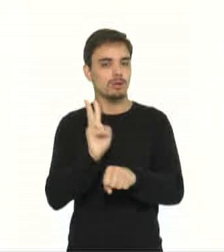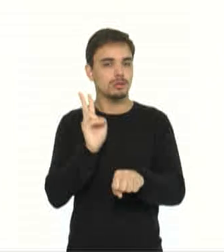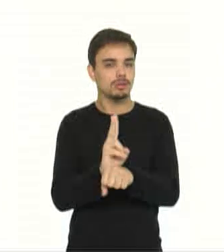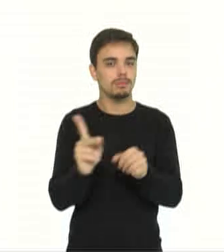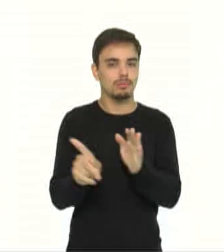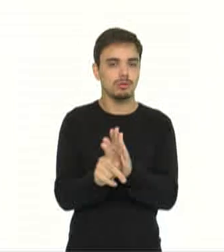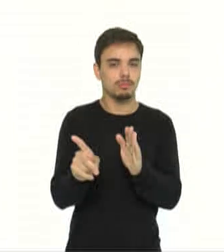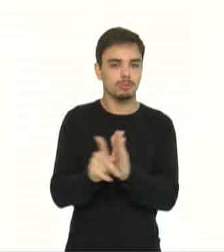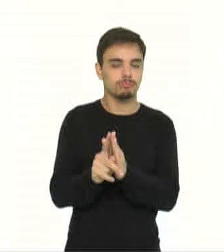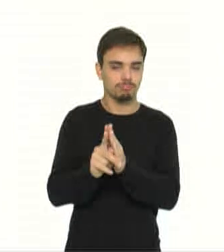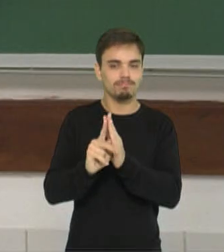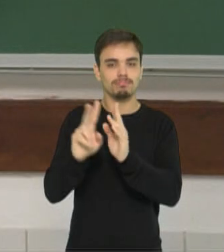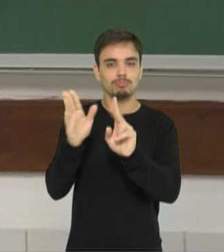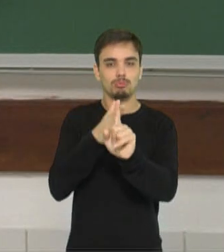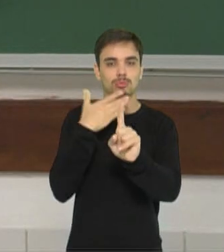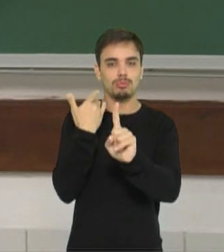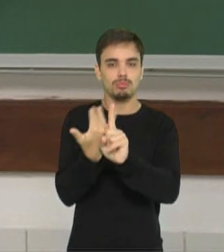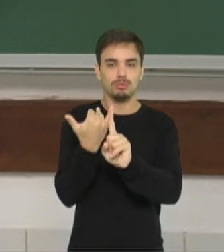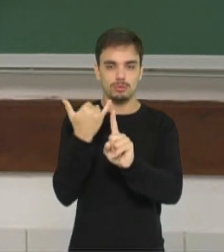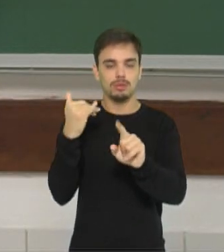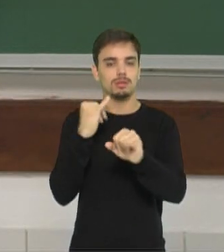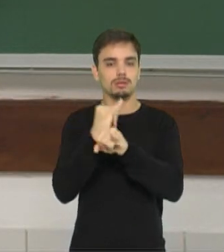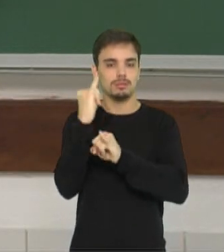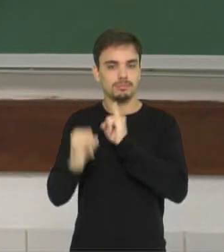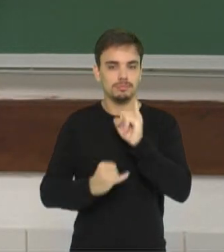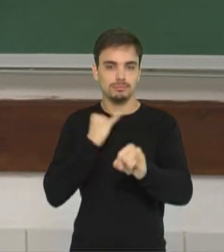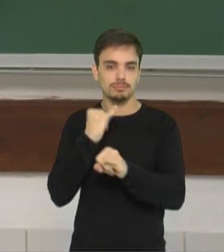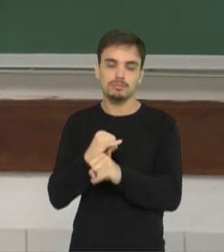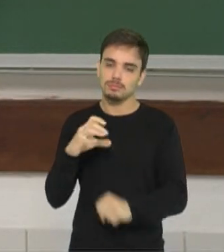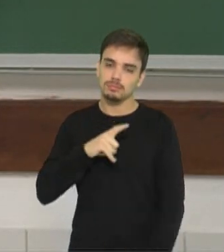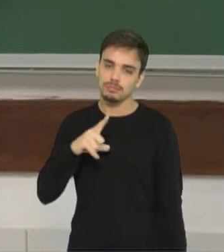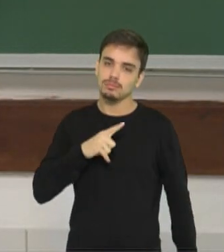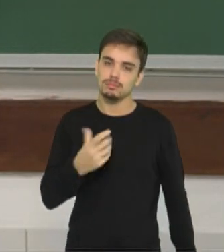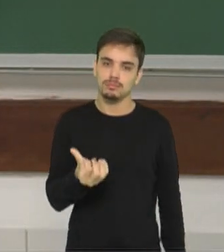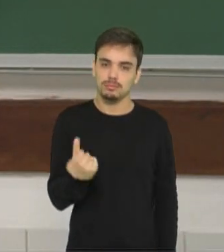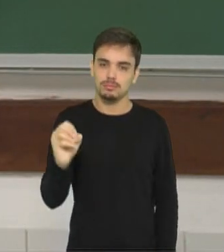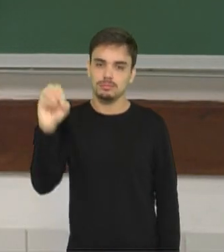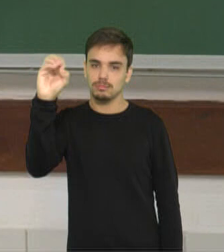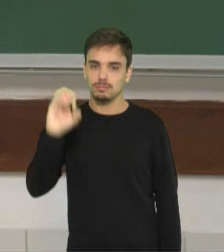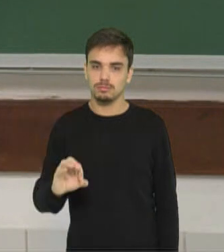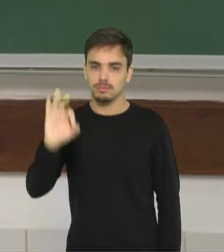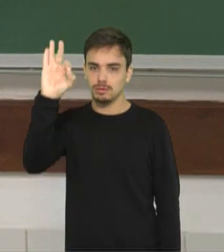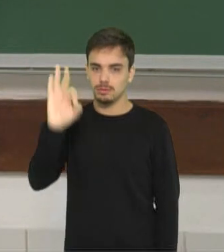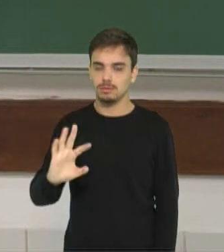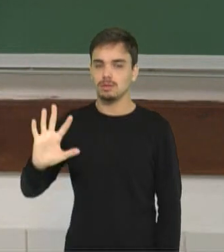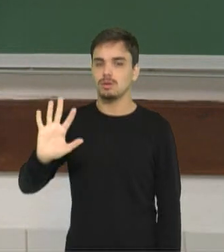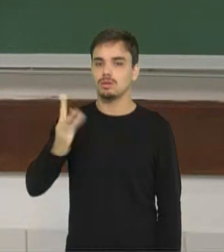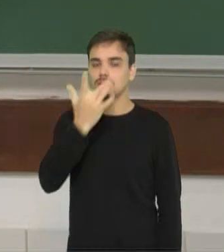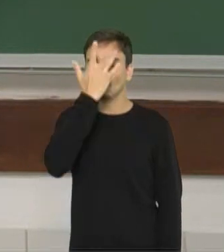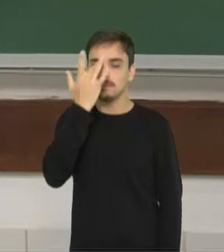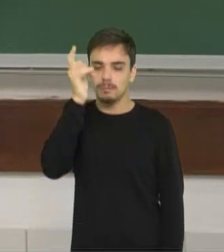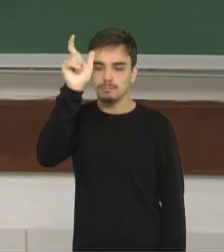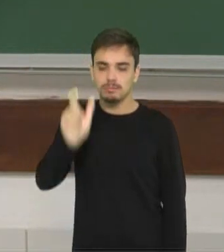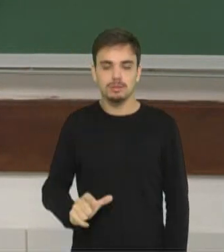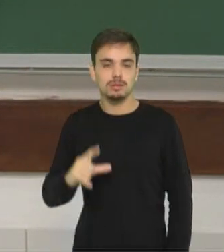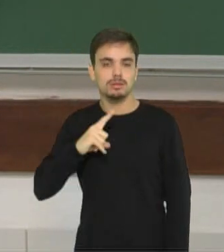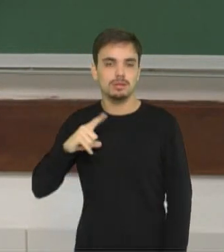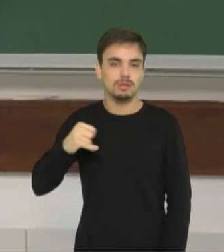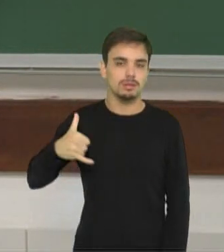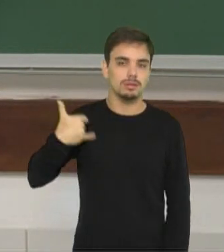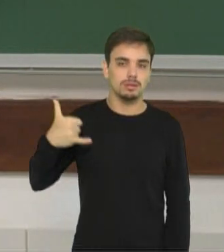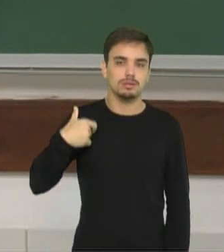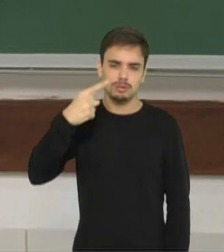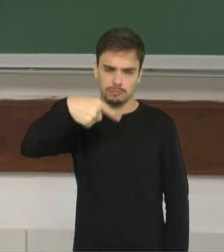do cyberbullying. Já que ele está aí, né, e 60% do cyberbullying acontece com pessoas, né, na faixa etária aí